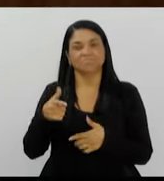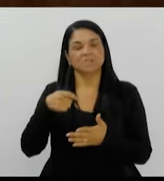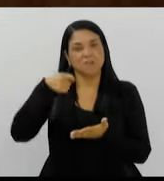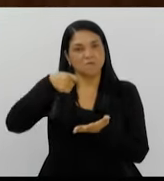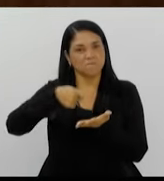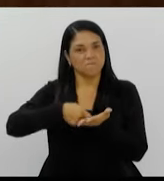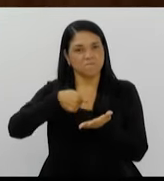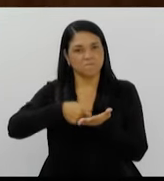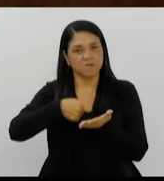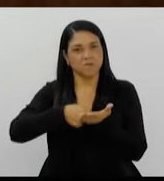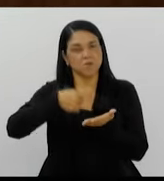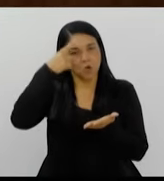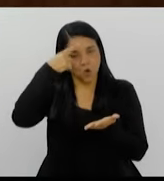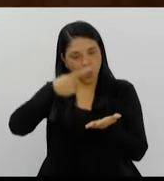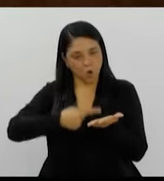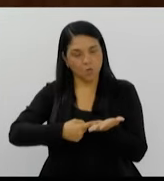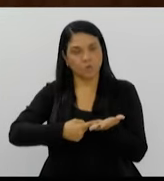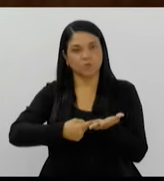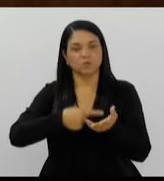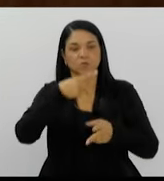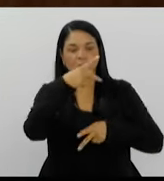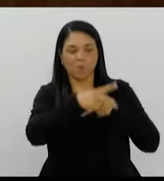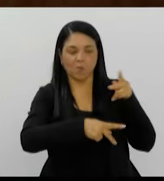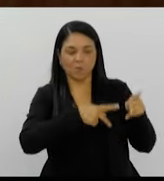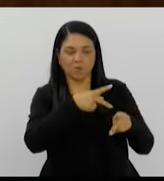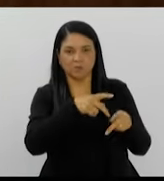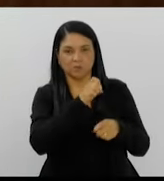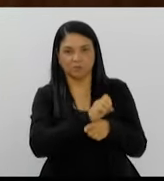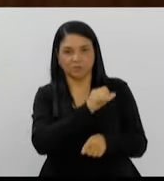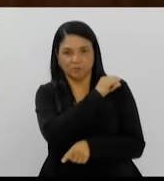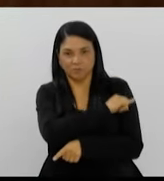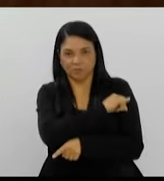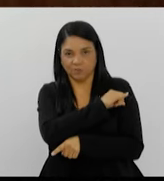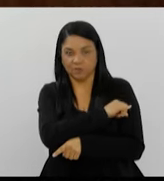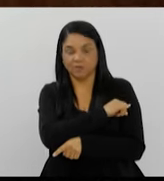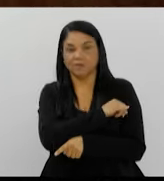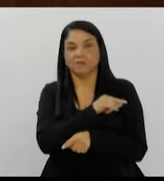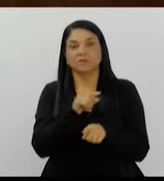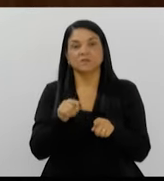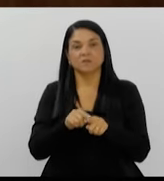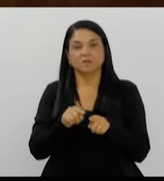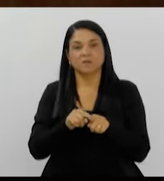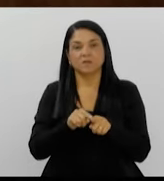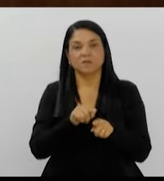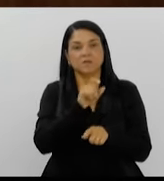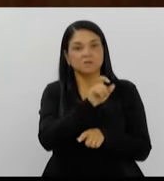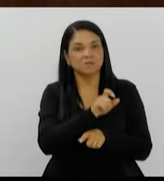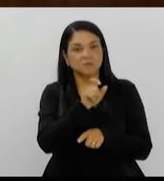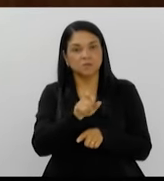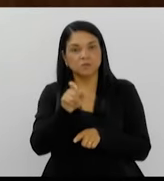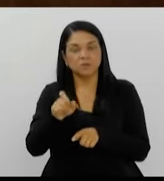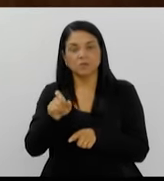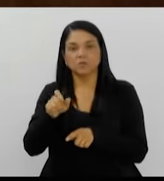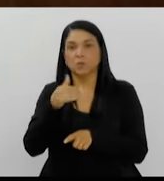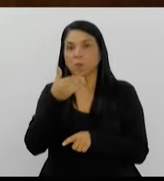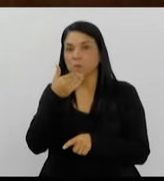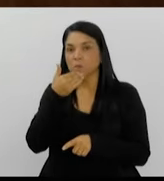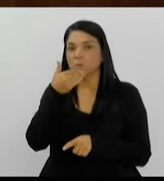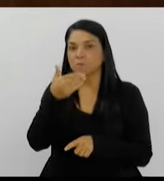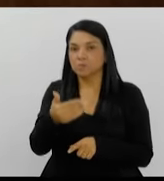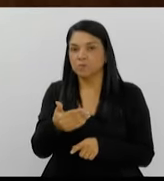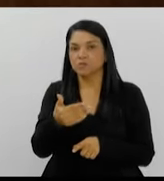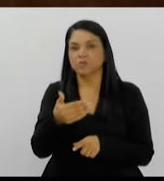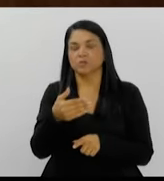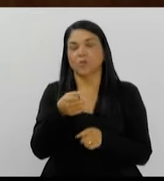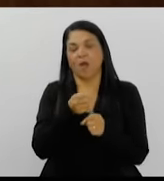compromisso com povo desse estado e com aqueles que estão reivindicando há